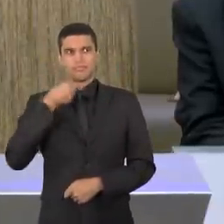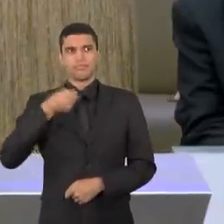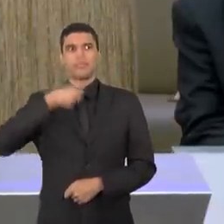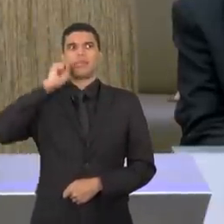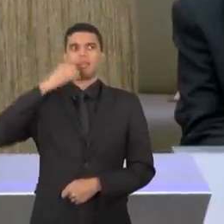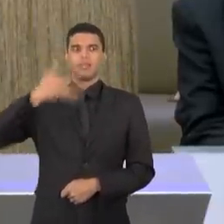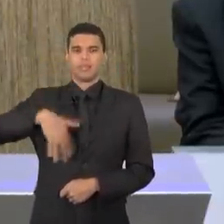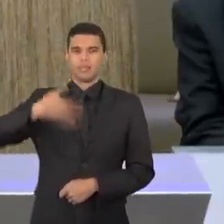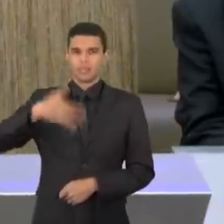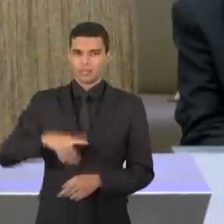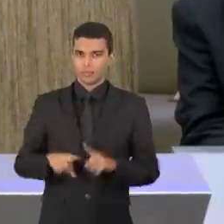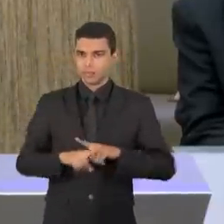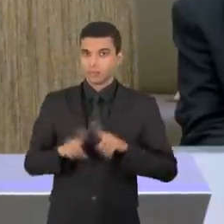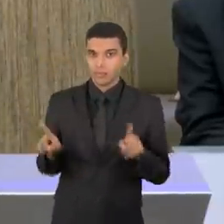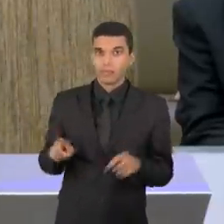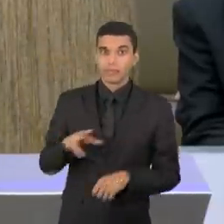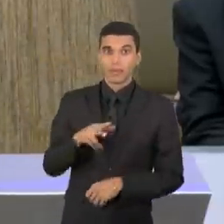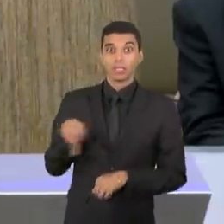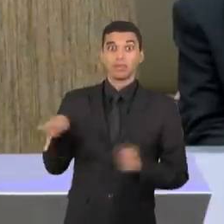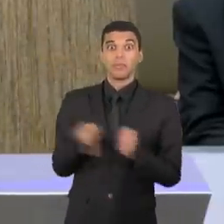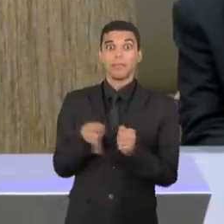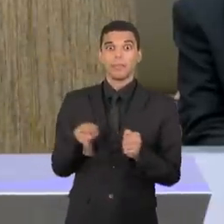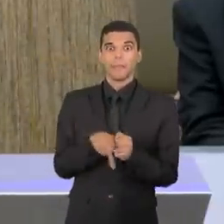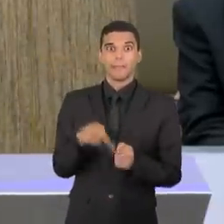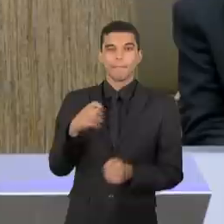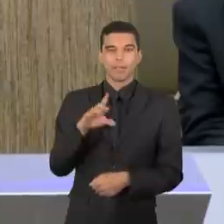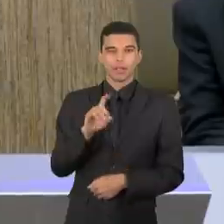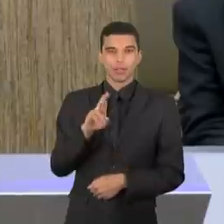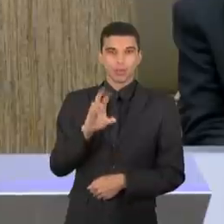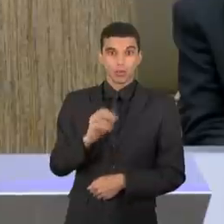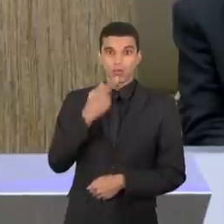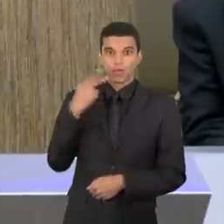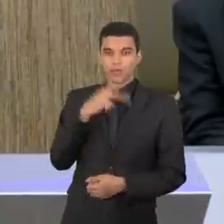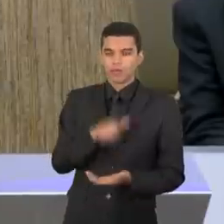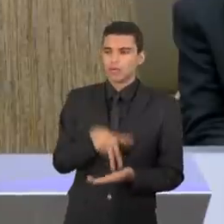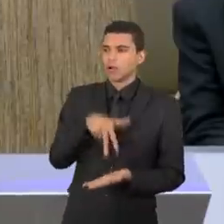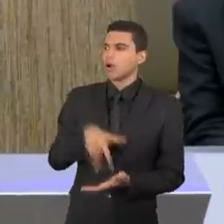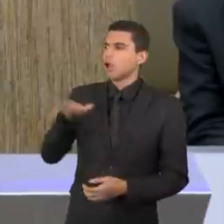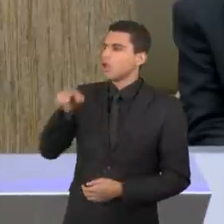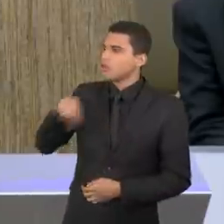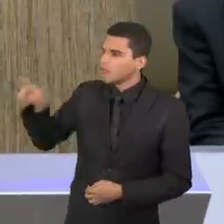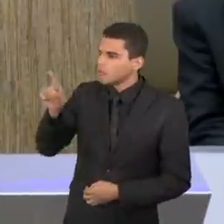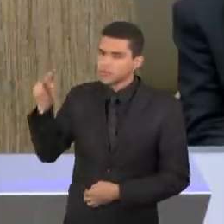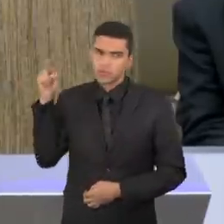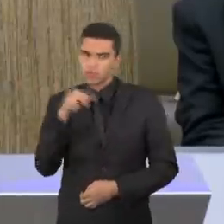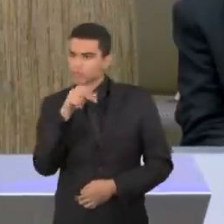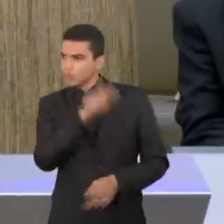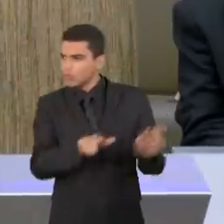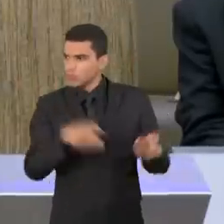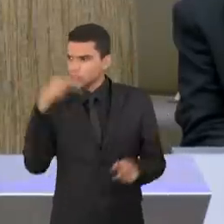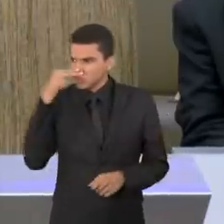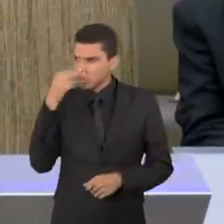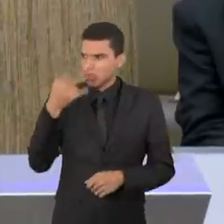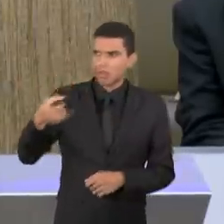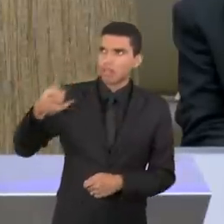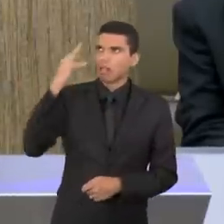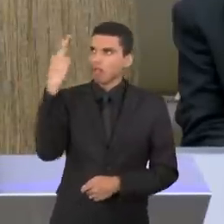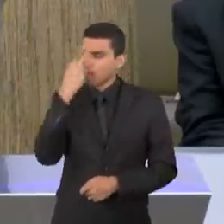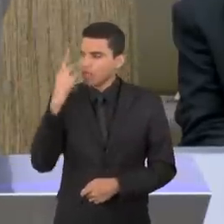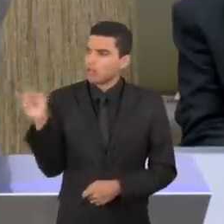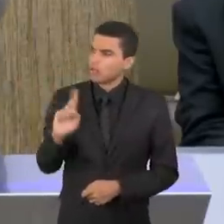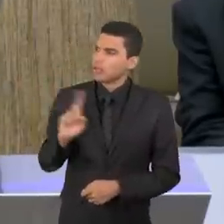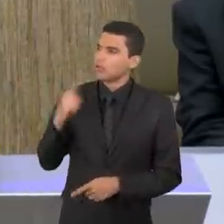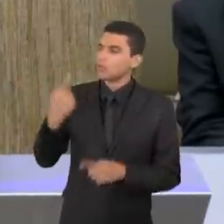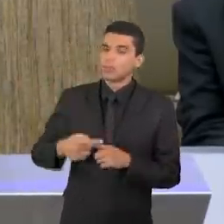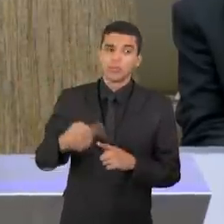que Deus ia derramar do seu Espírito sobre toda a carne. Mas não dá tempo de demorar neste ponto. Ele também